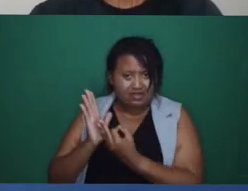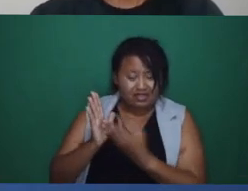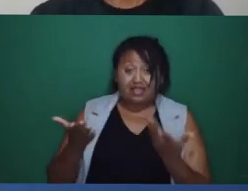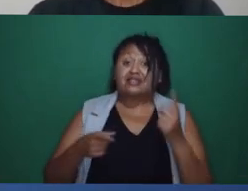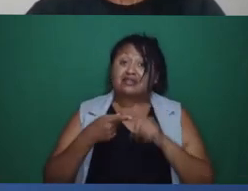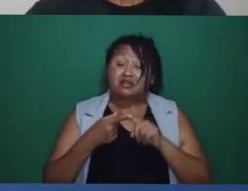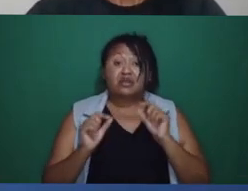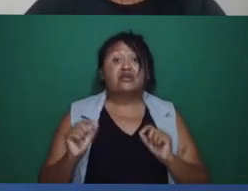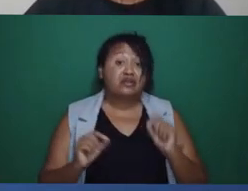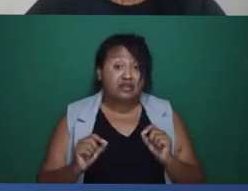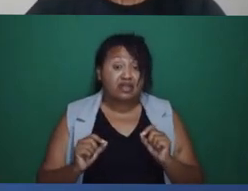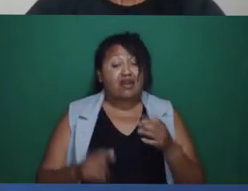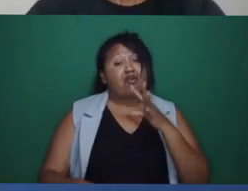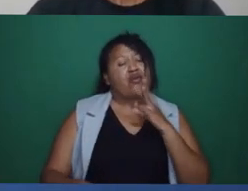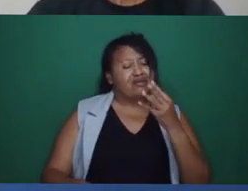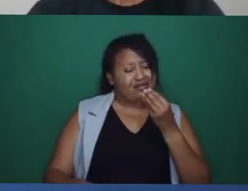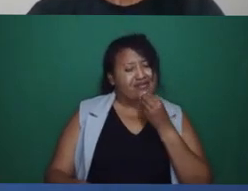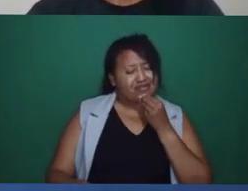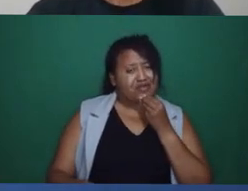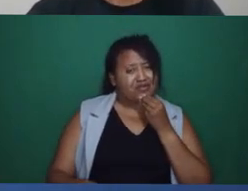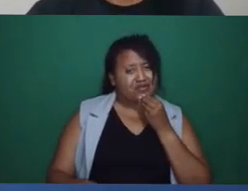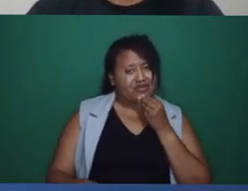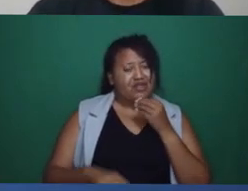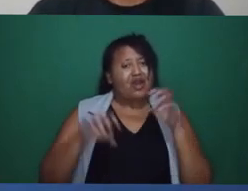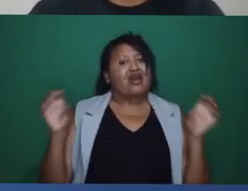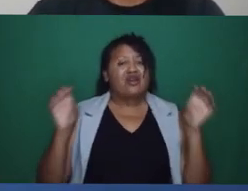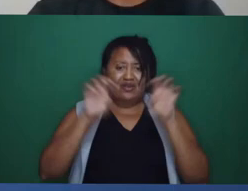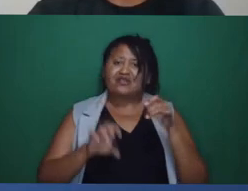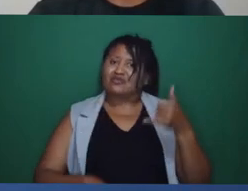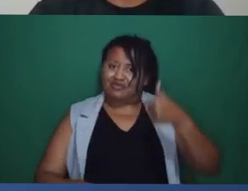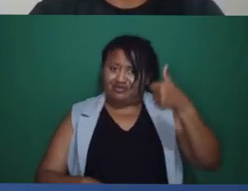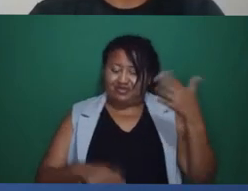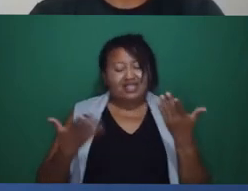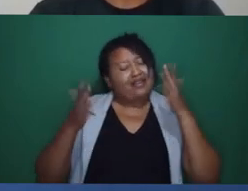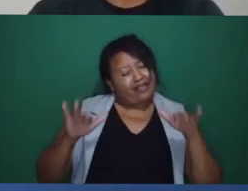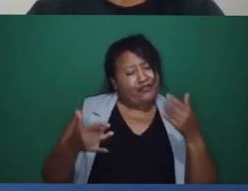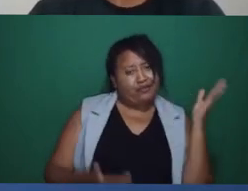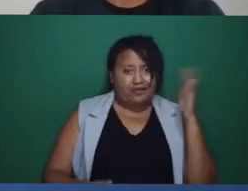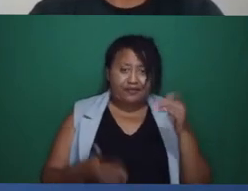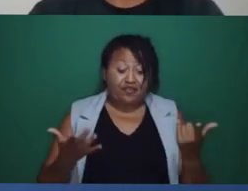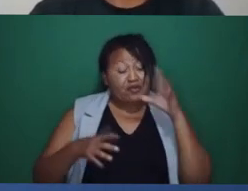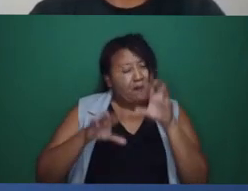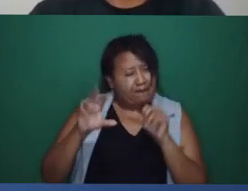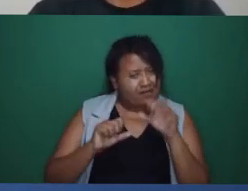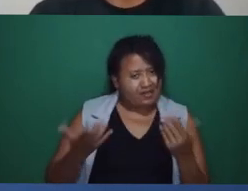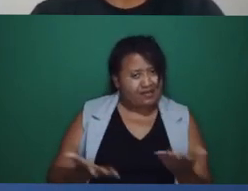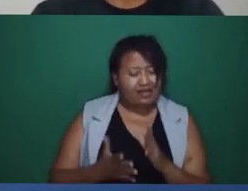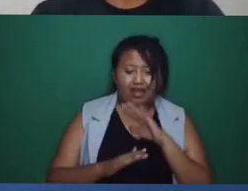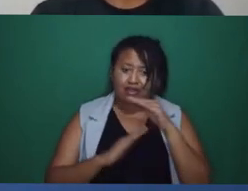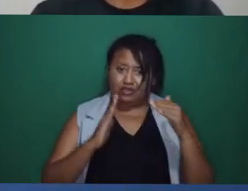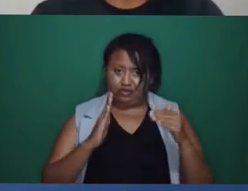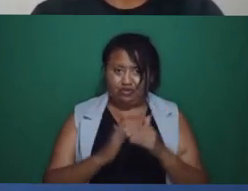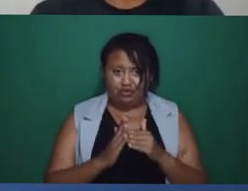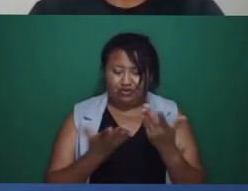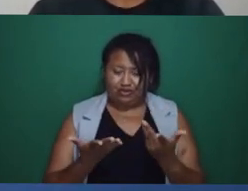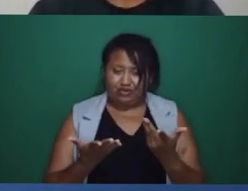além de conhecimento sobre equações do primeiro grau Então vamos lá vamos pegar tudo